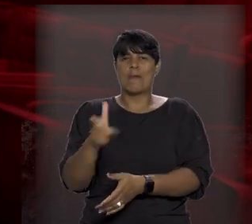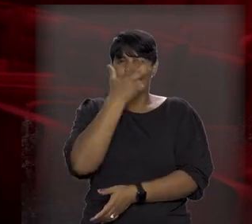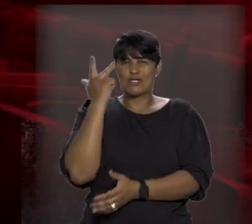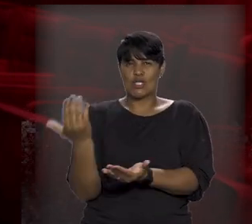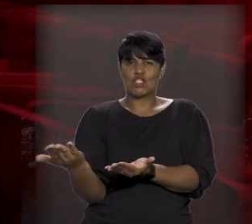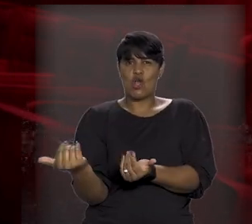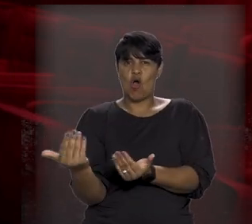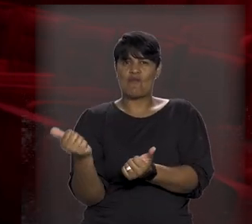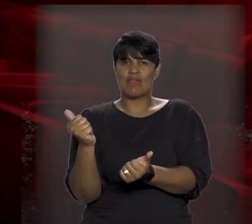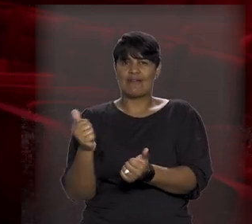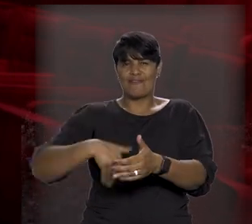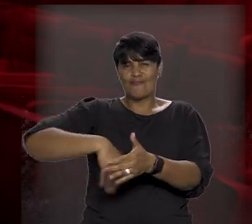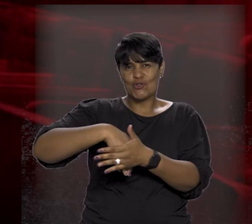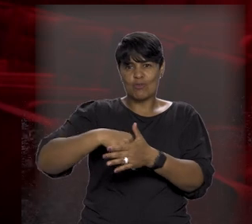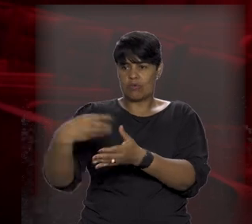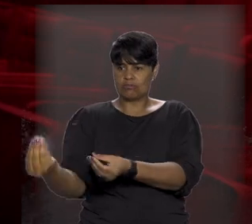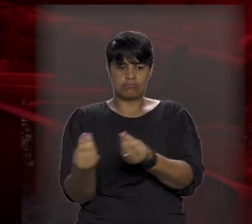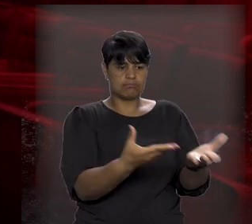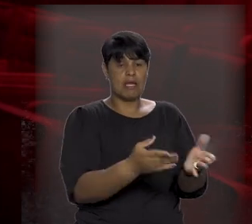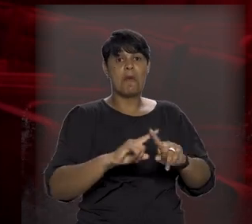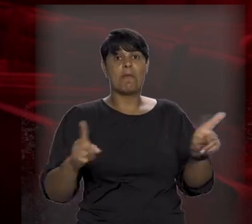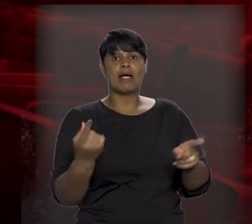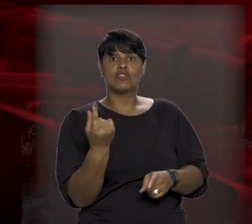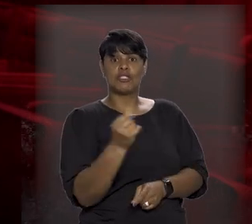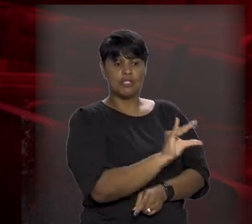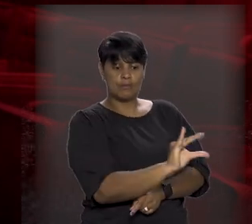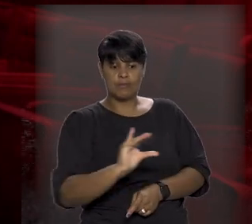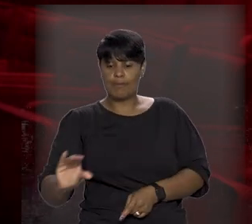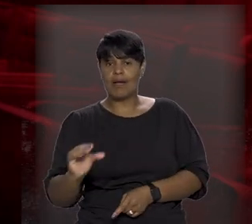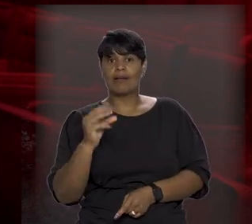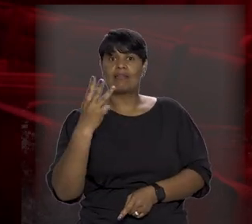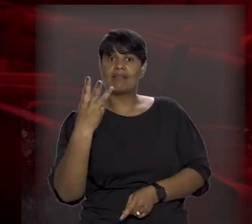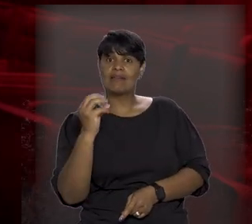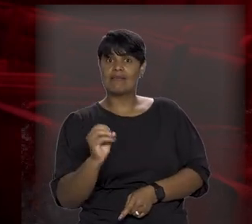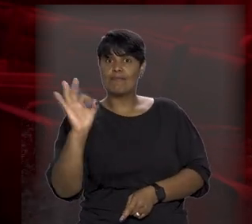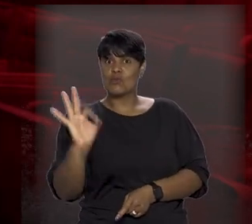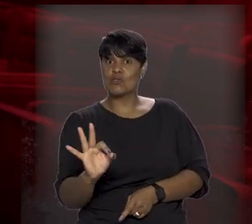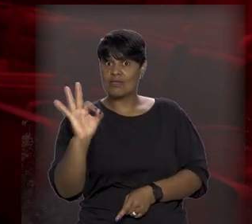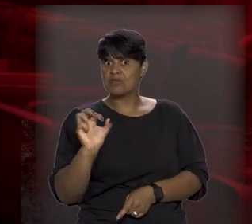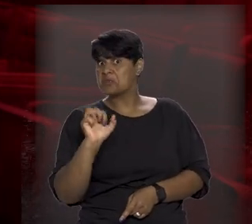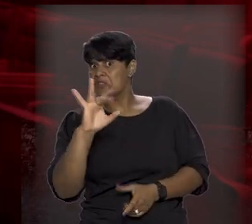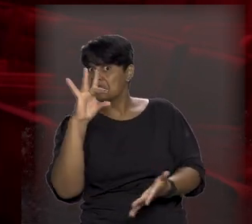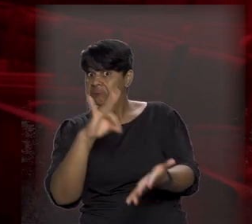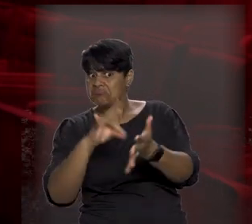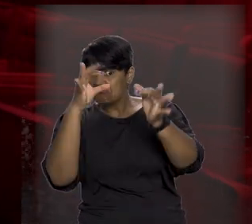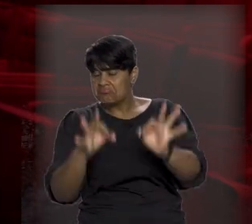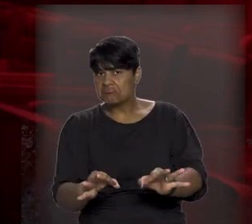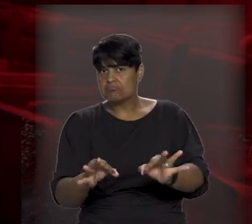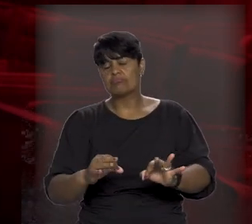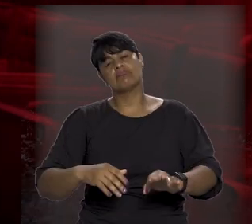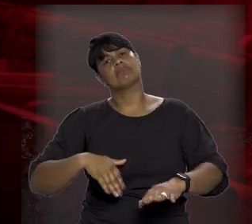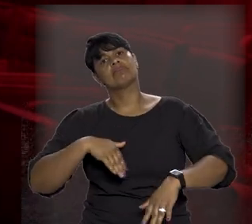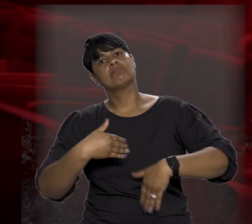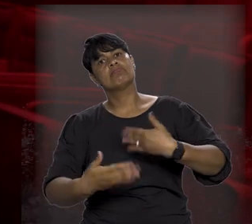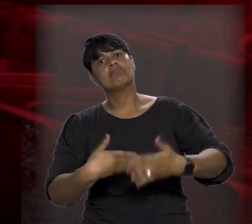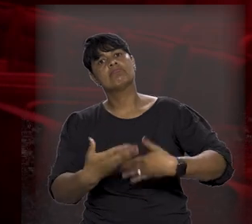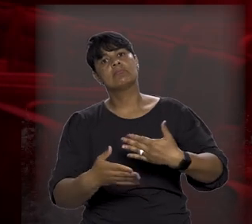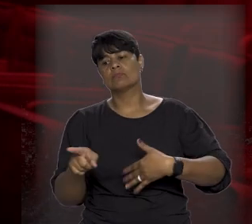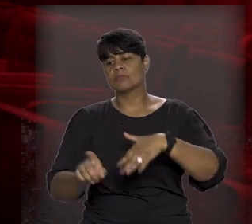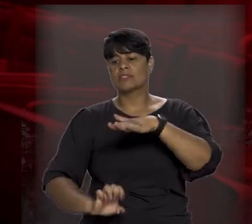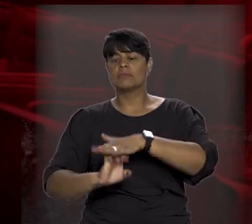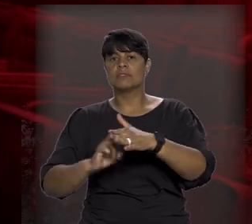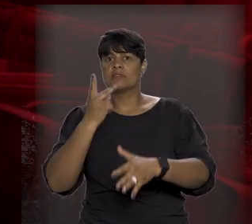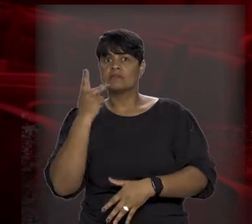contrapartida ficaria com 30% do valor a ser recebido pelo Clube em caso de futura negociação do Atleta mas segundo a empresa